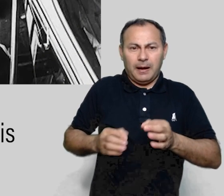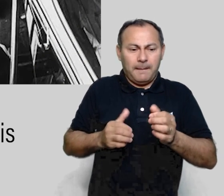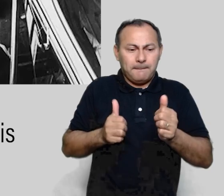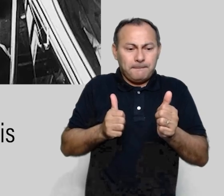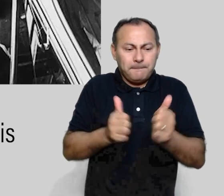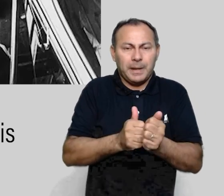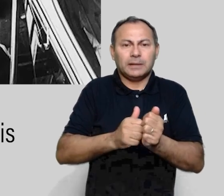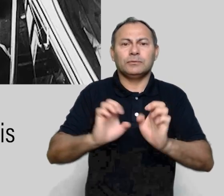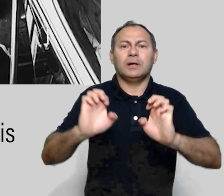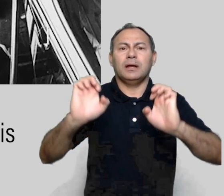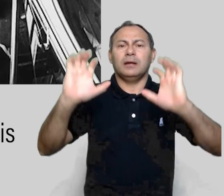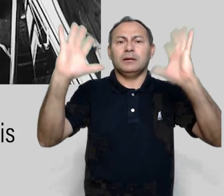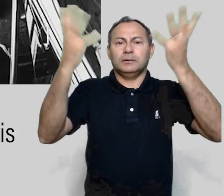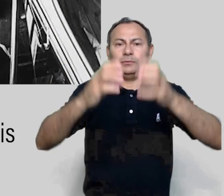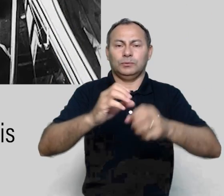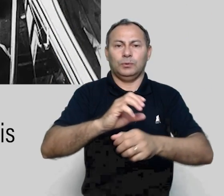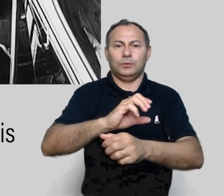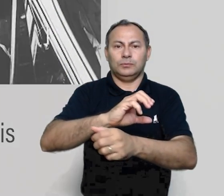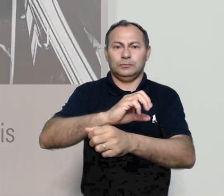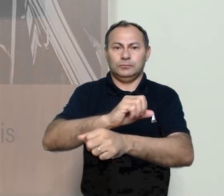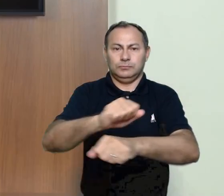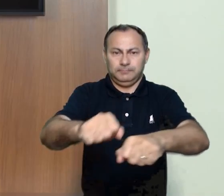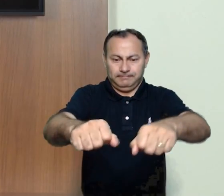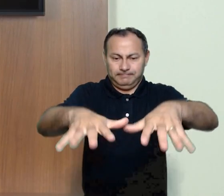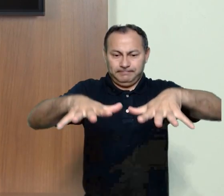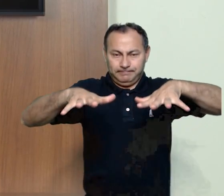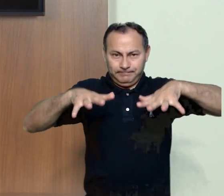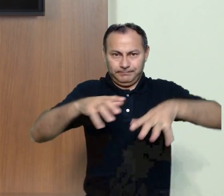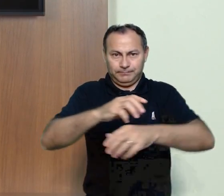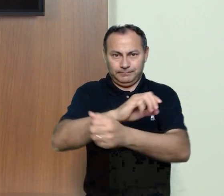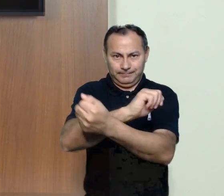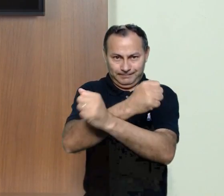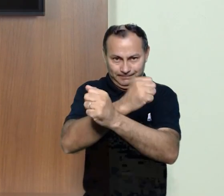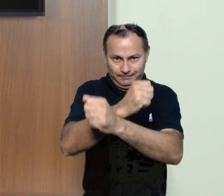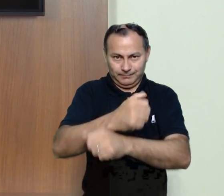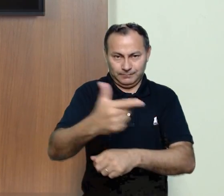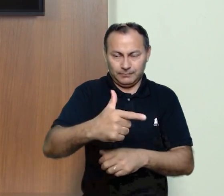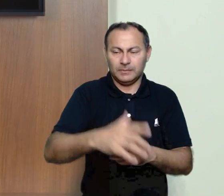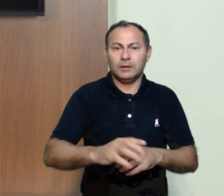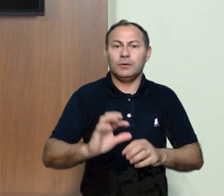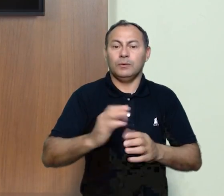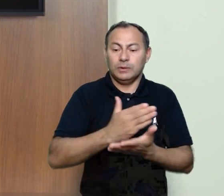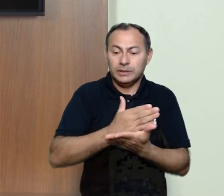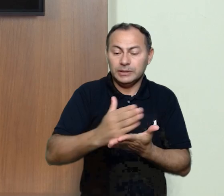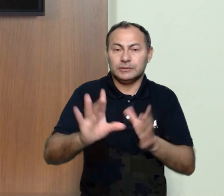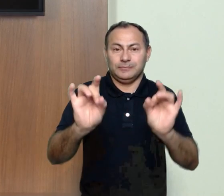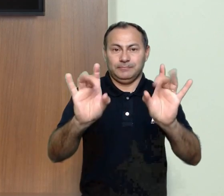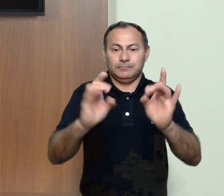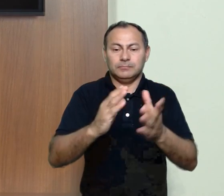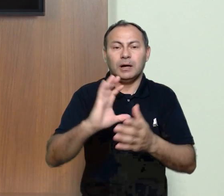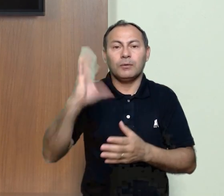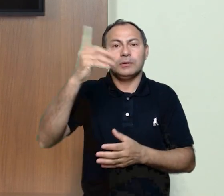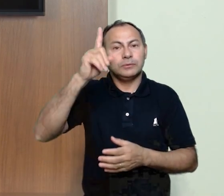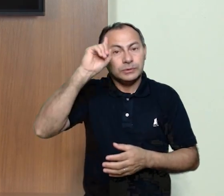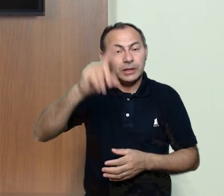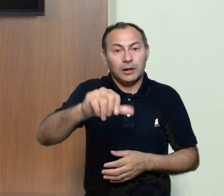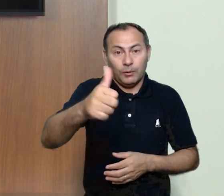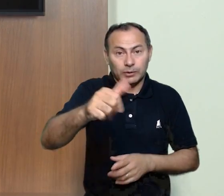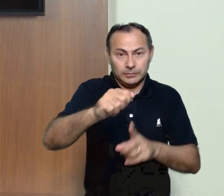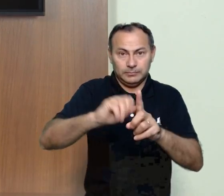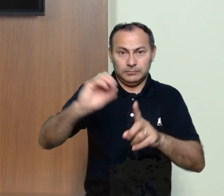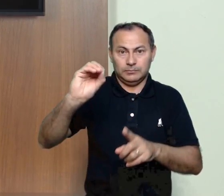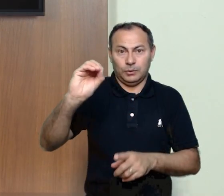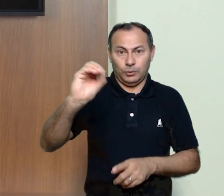próximo evento do concílio. O início solene ocorreu, portanto, no dia 11 de outubro